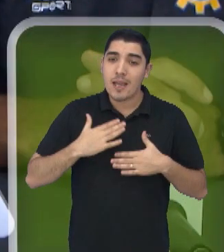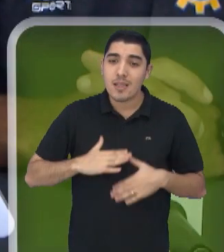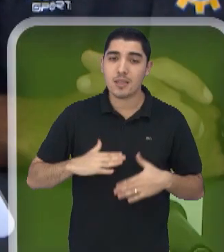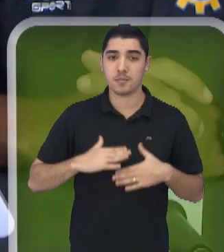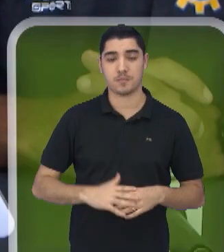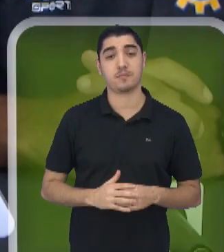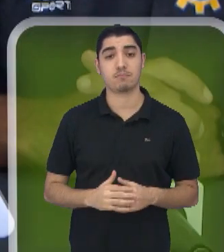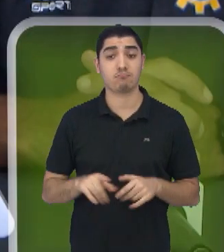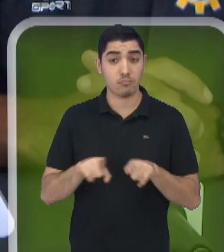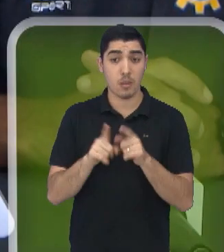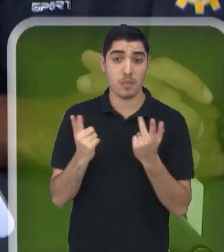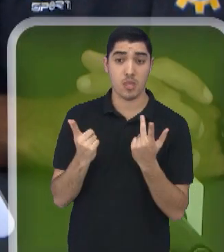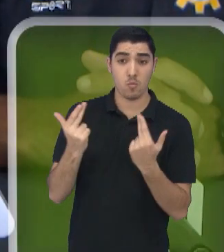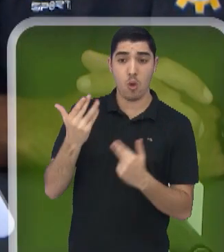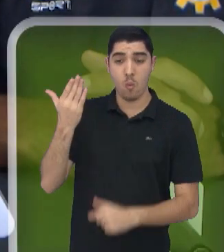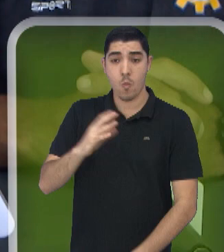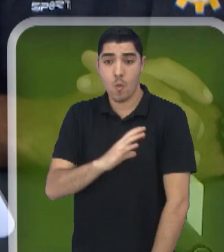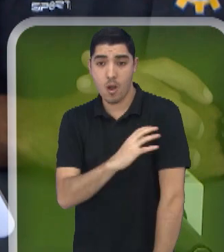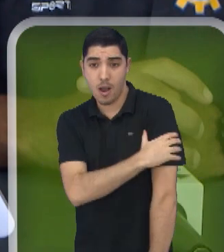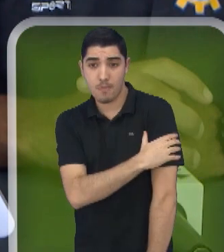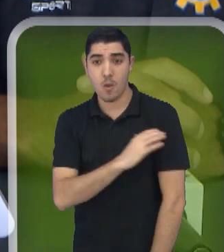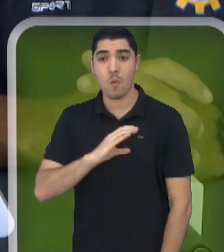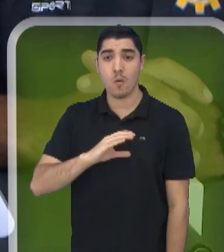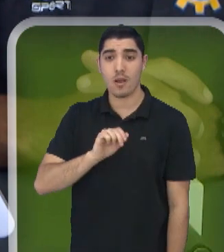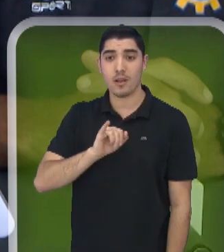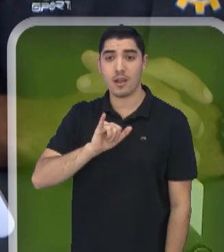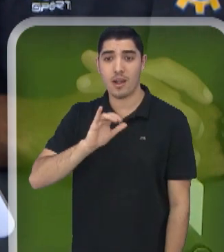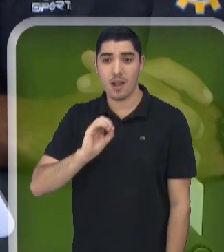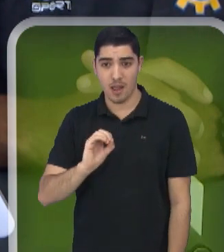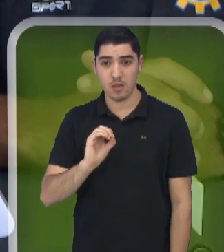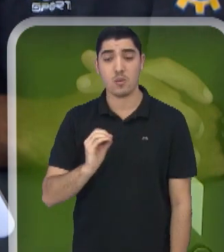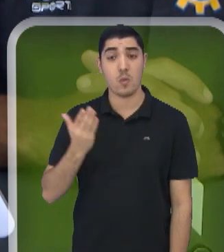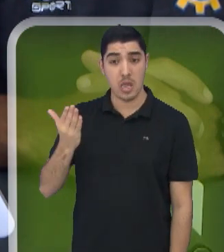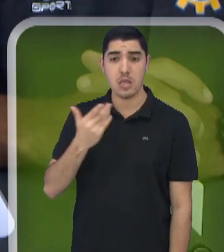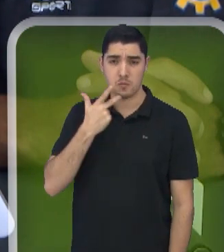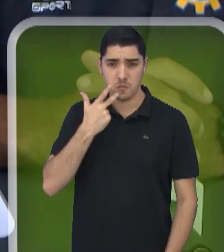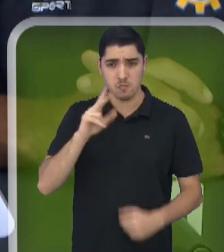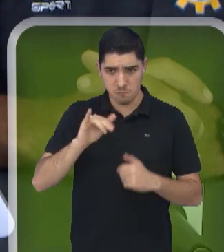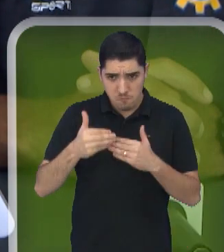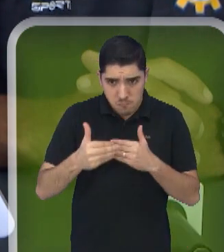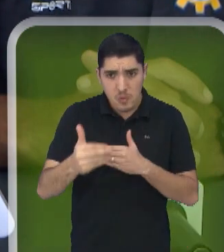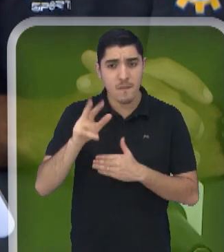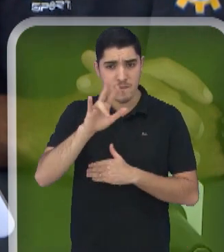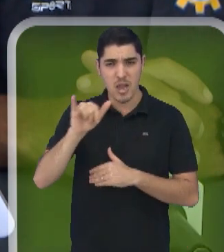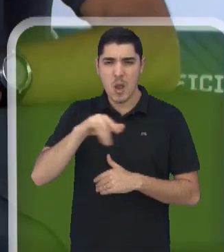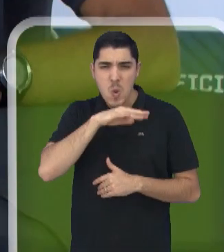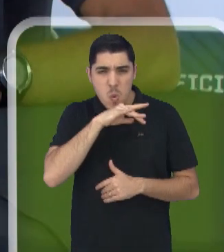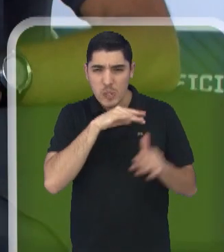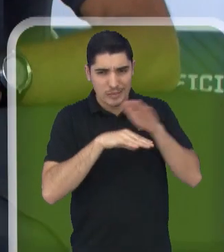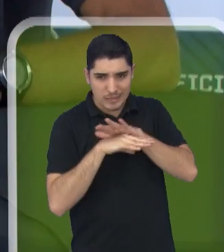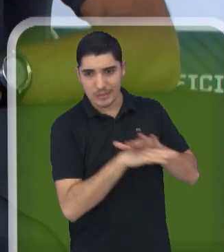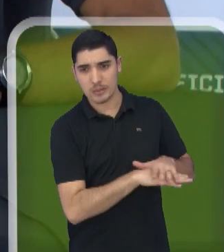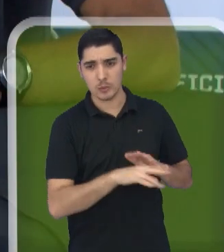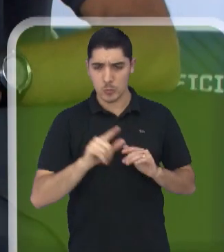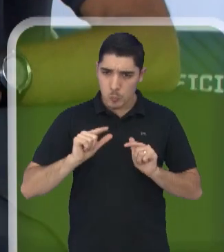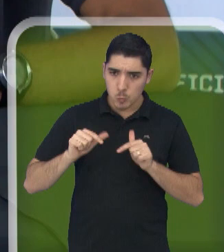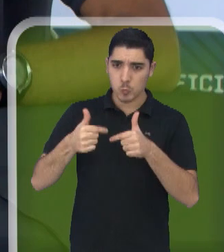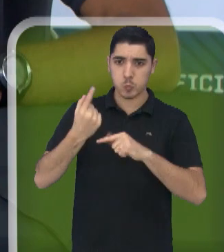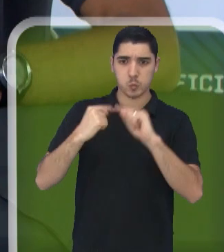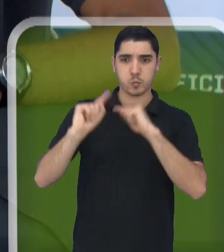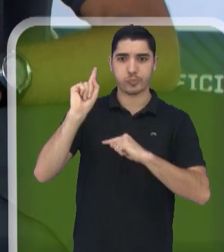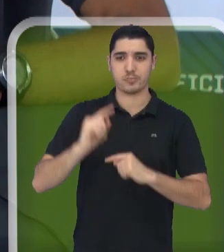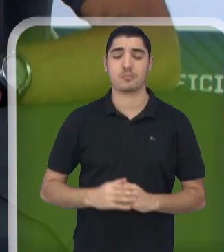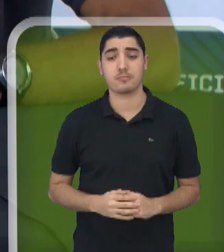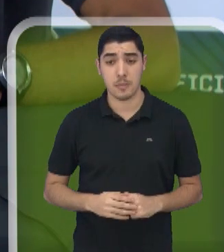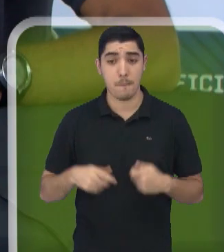Discurso semelhante tem o capitão Caio César, que garante que em breve a fase ruim vai passar. Eu sei que tem as cobranças, eu acho que